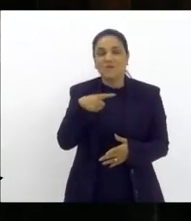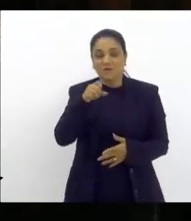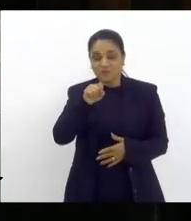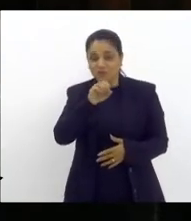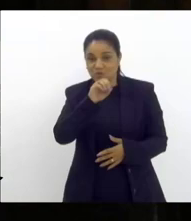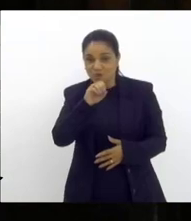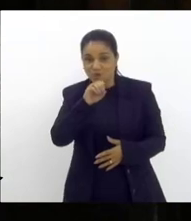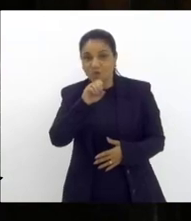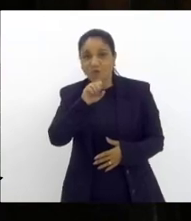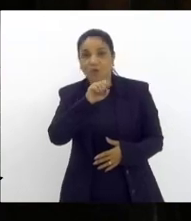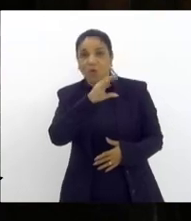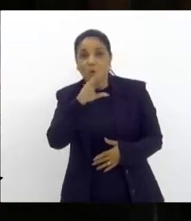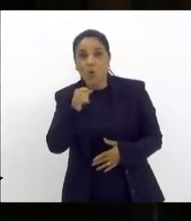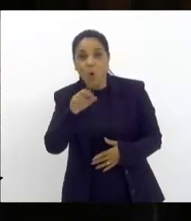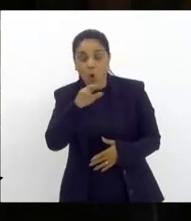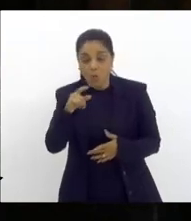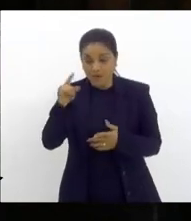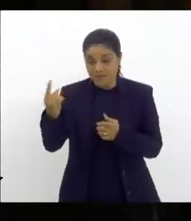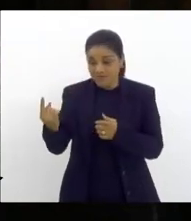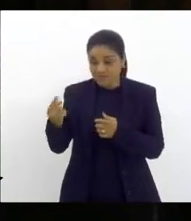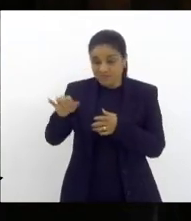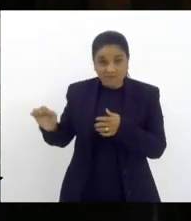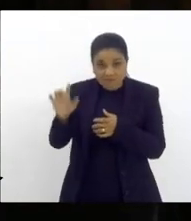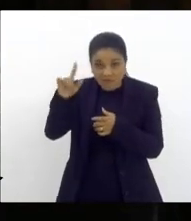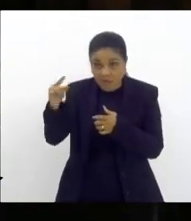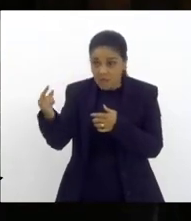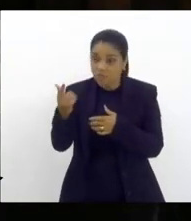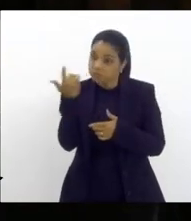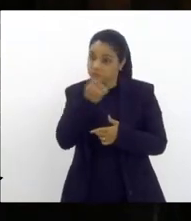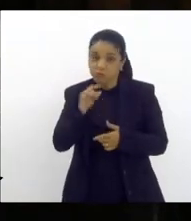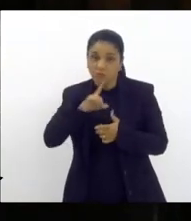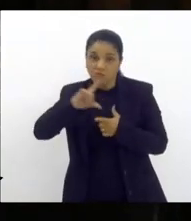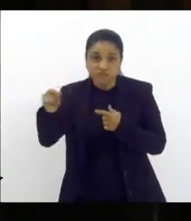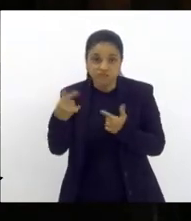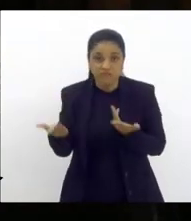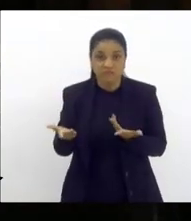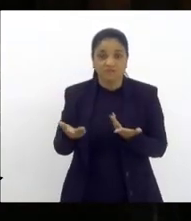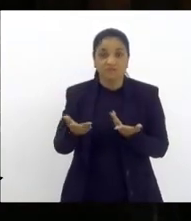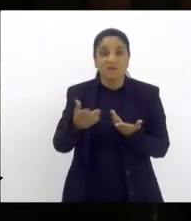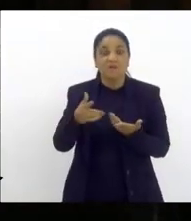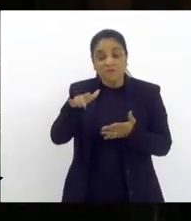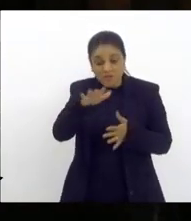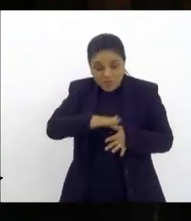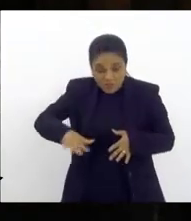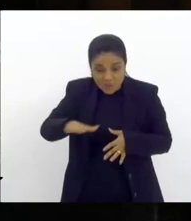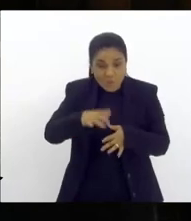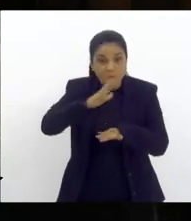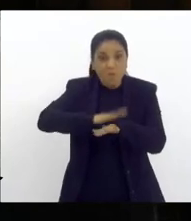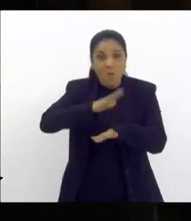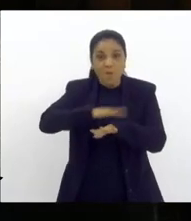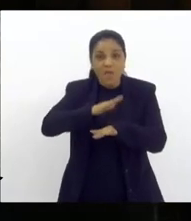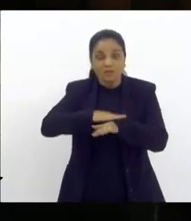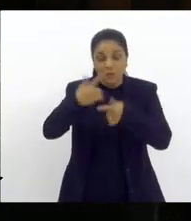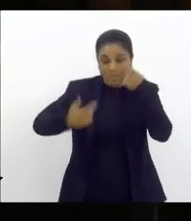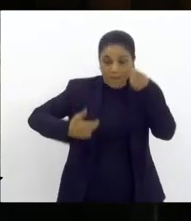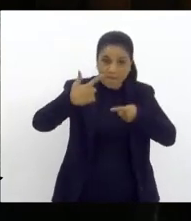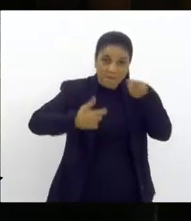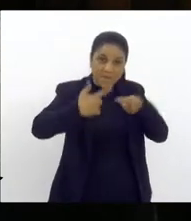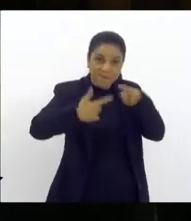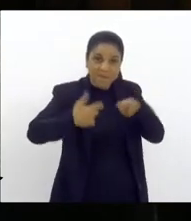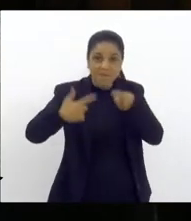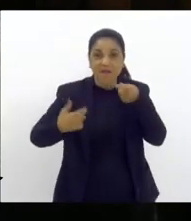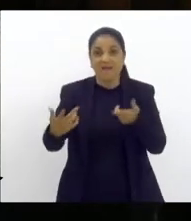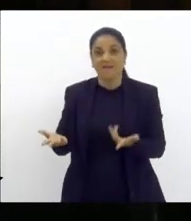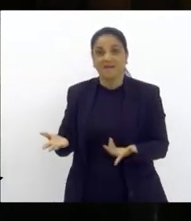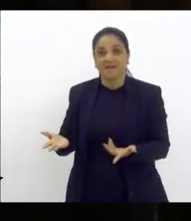para conseguir sair daquela favela daquele lugar consagrado no local que estava acontecendo naquele momento uma troca